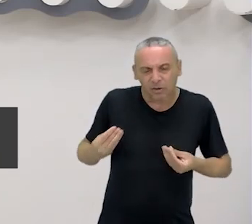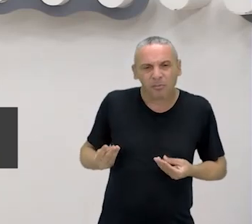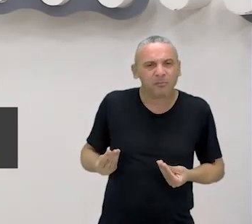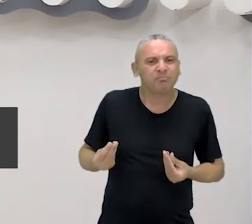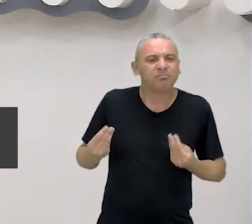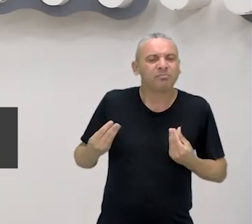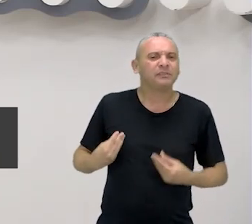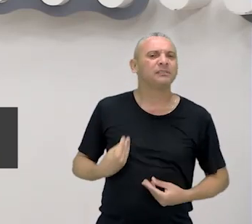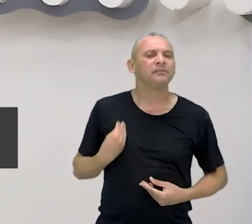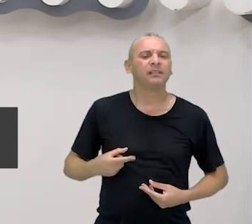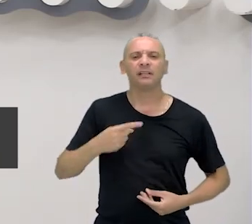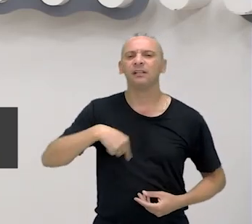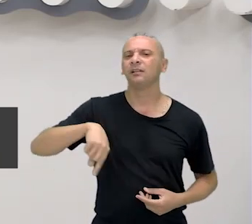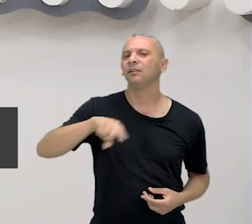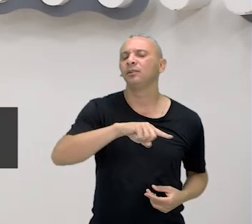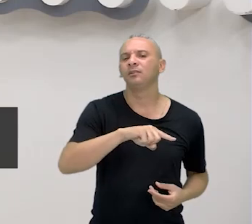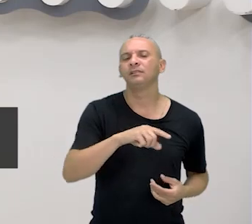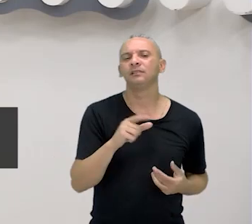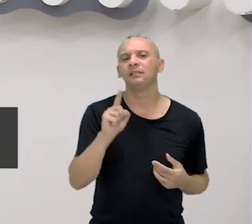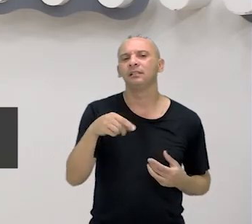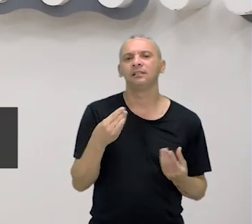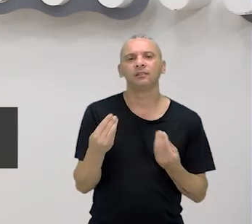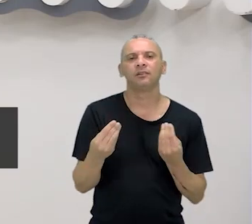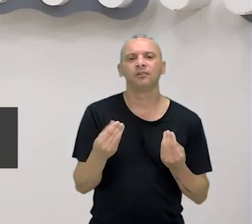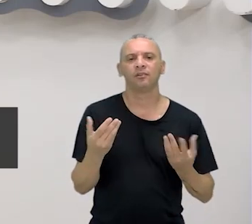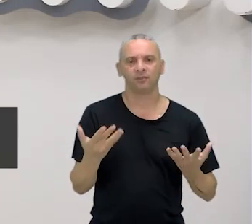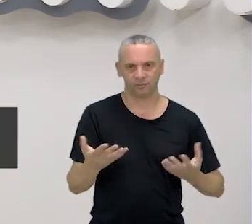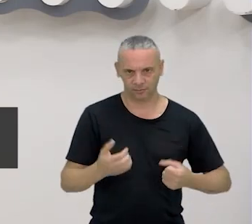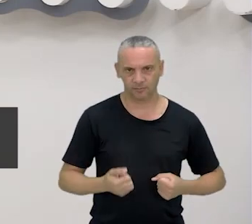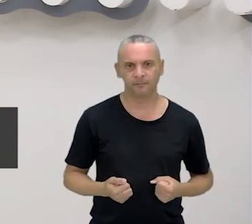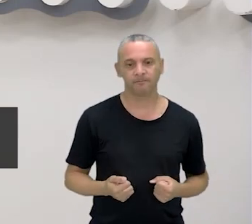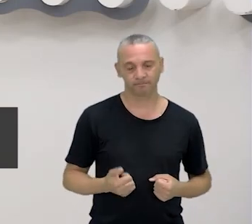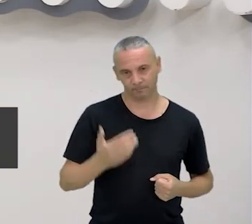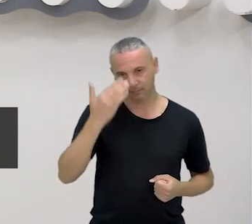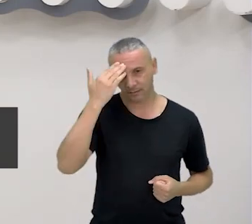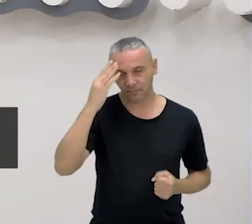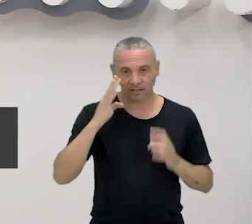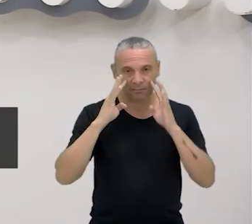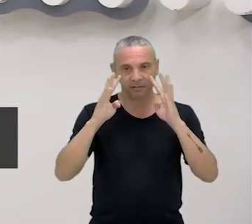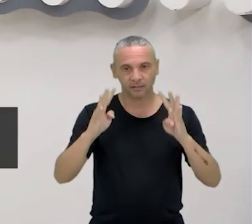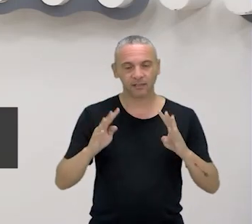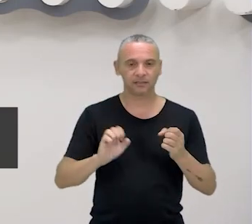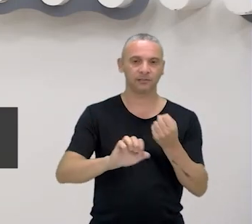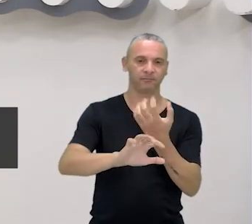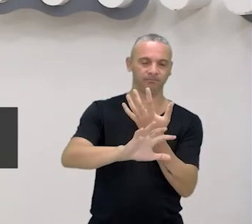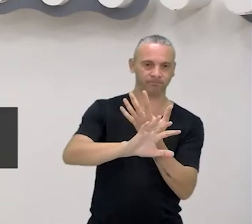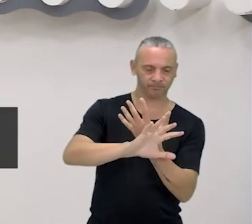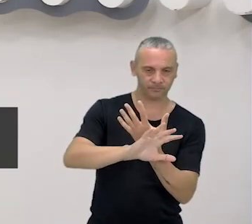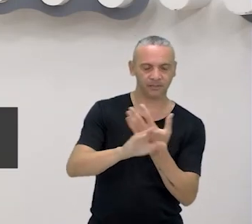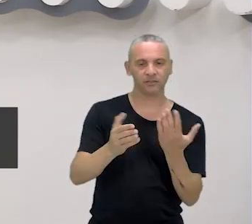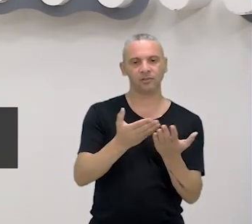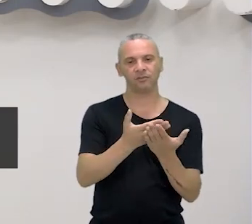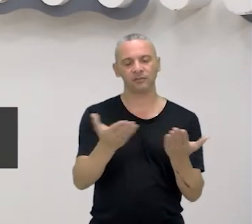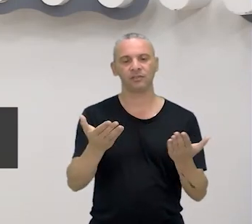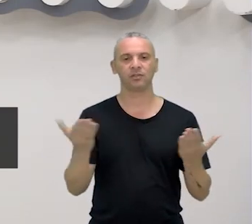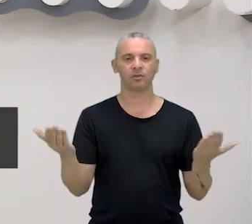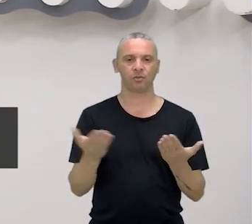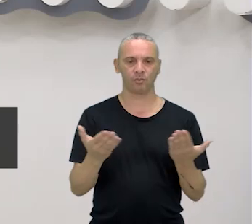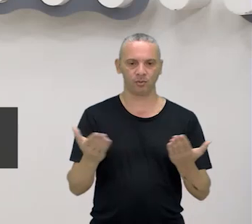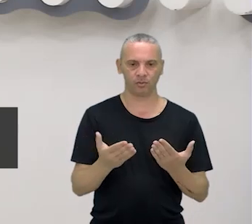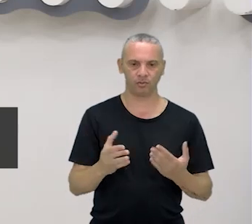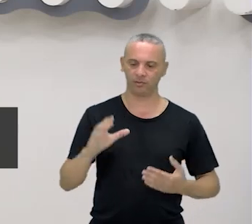roda viva que é o amor. Muito obrigada, gente. Muito agradecida pelo programa de